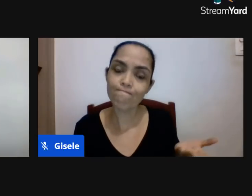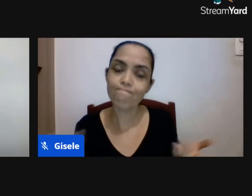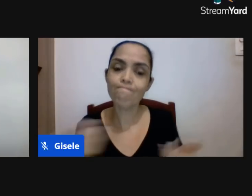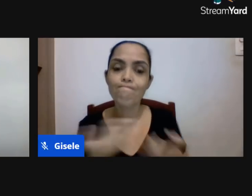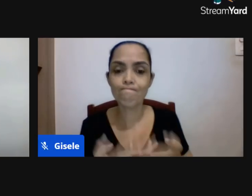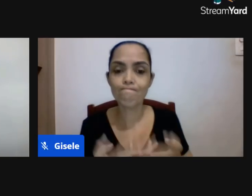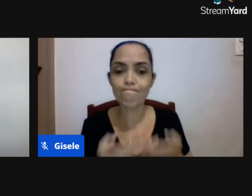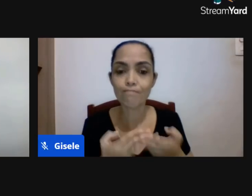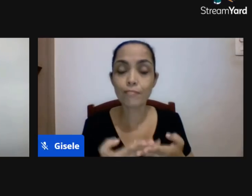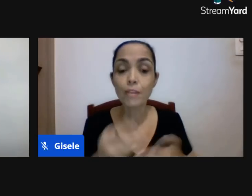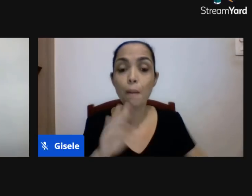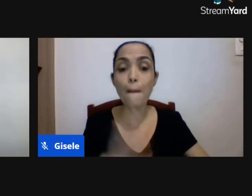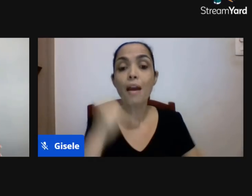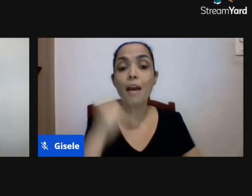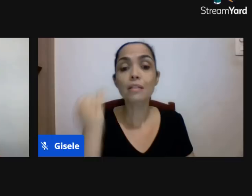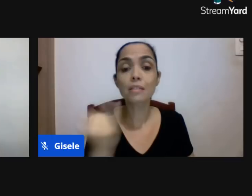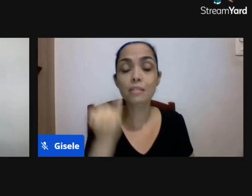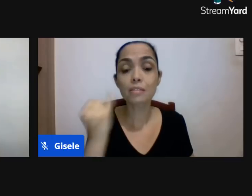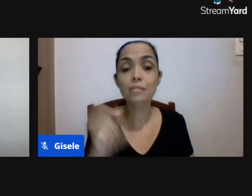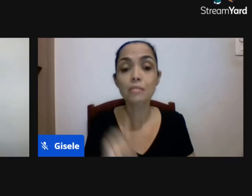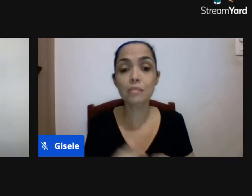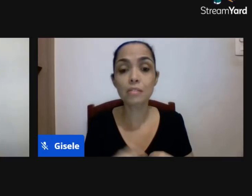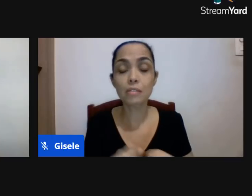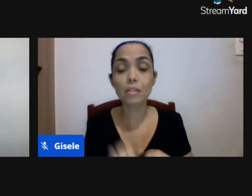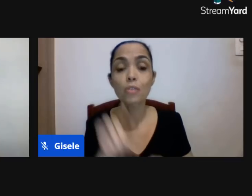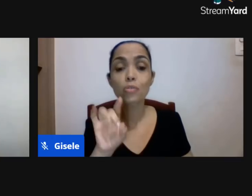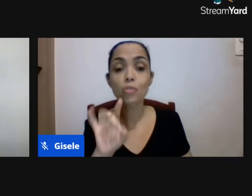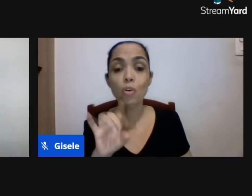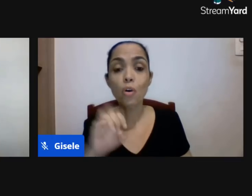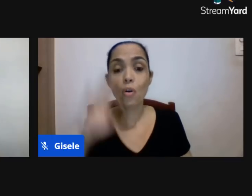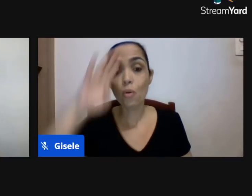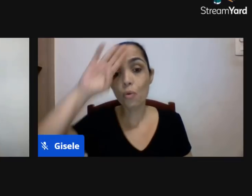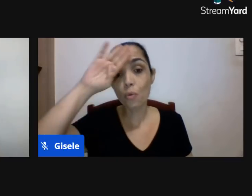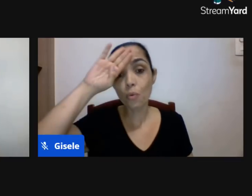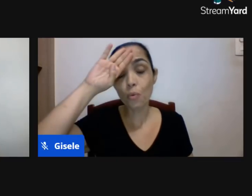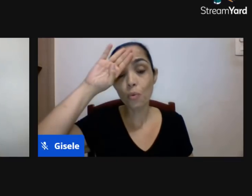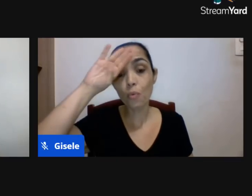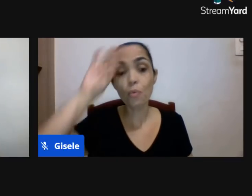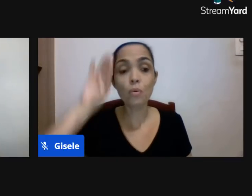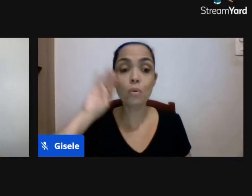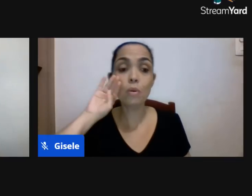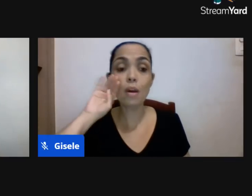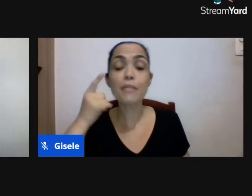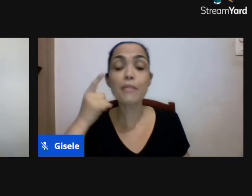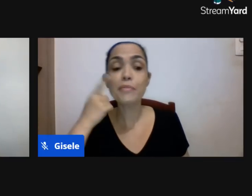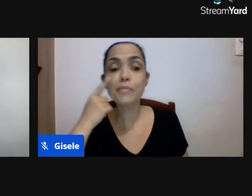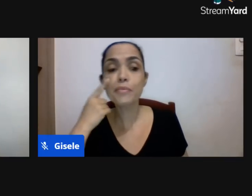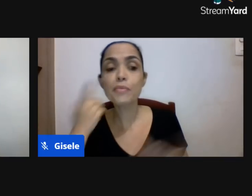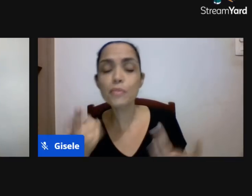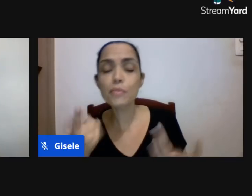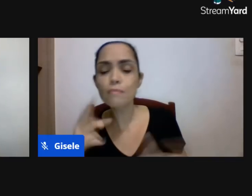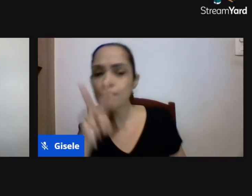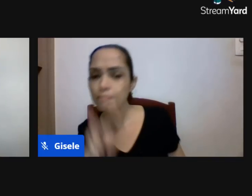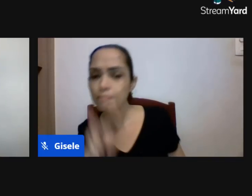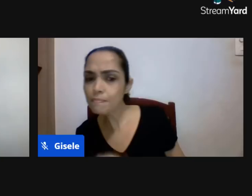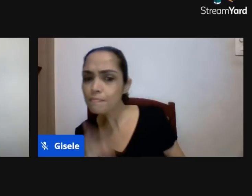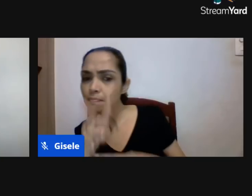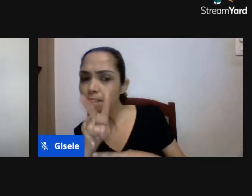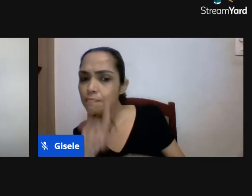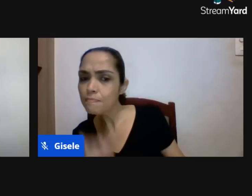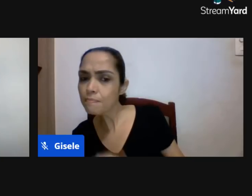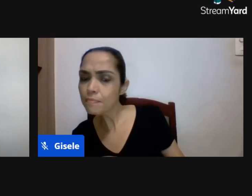mais importante também, gente, não é ter só a temperatura aferida, é levantar outros sinais e sintomas. Porque a temperatura também, de